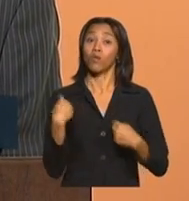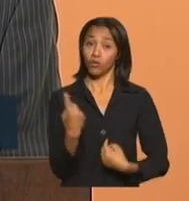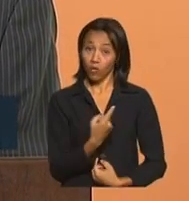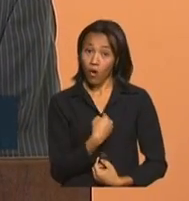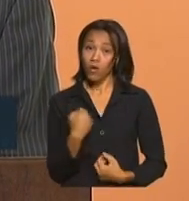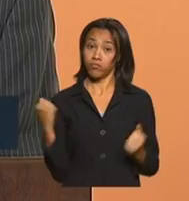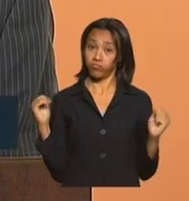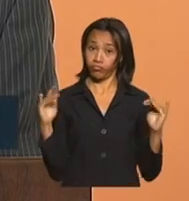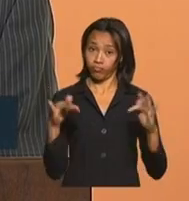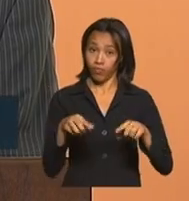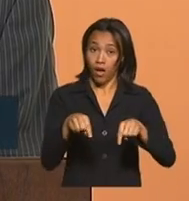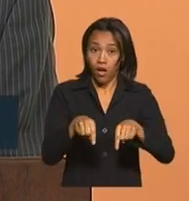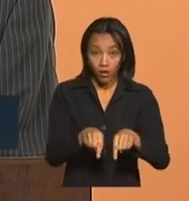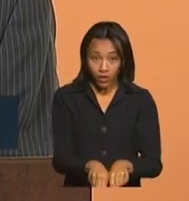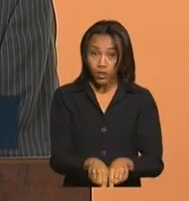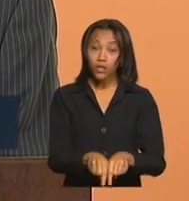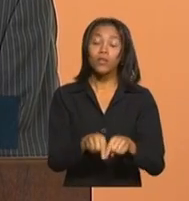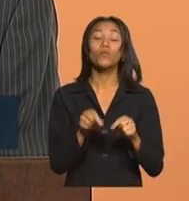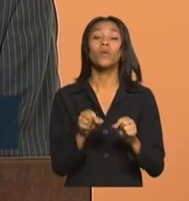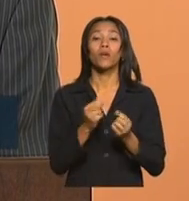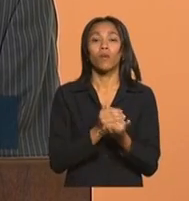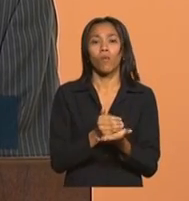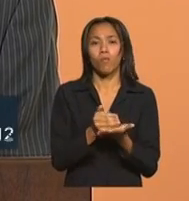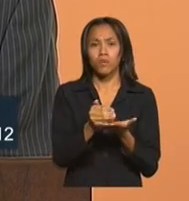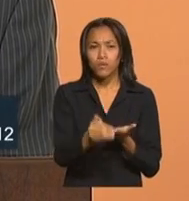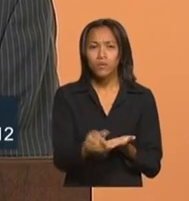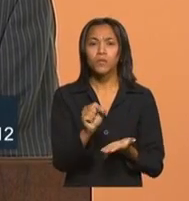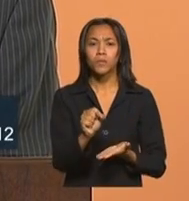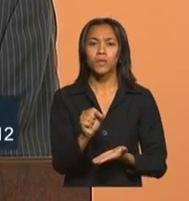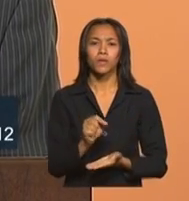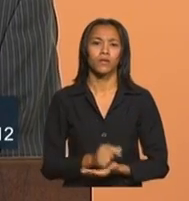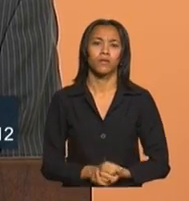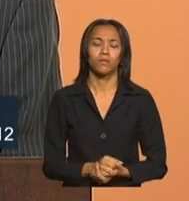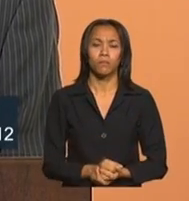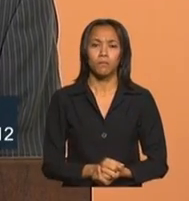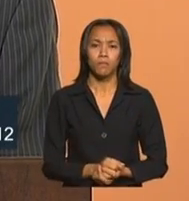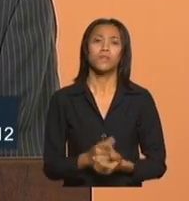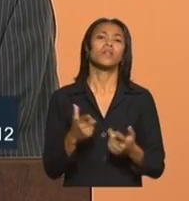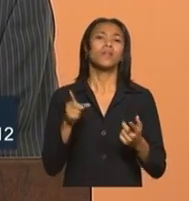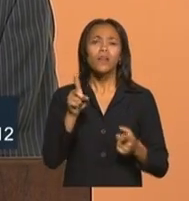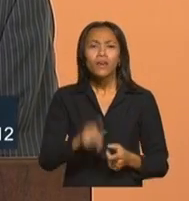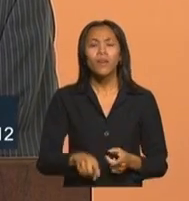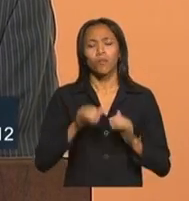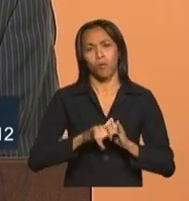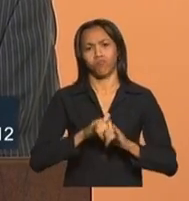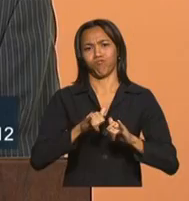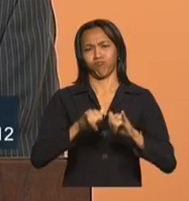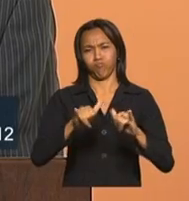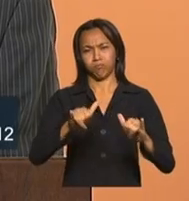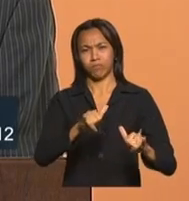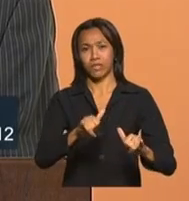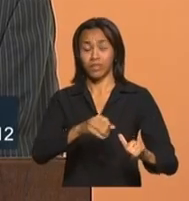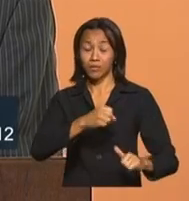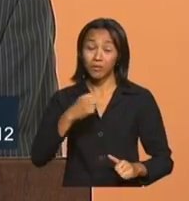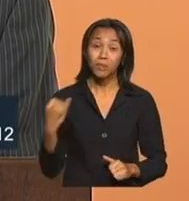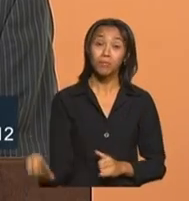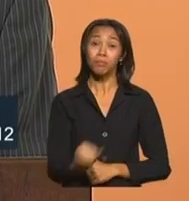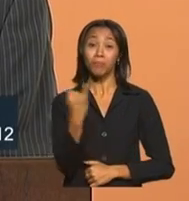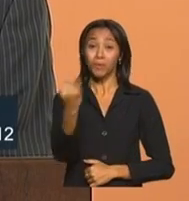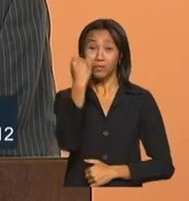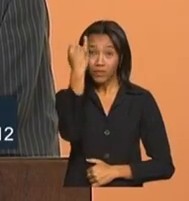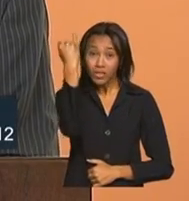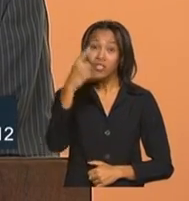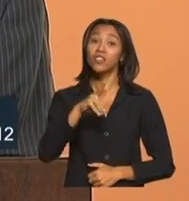aqui começando a encaminhar uma iniciativa grandiosa de caráter prático,